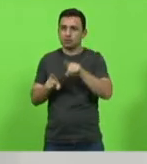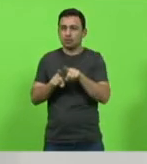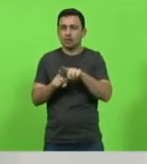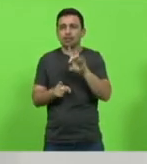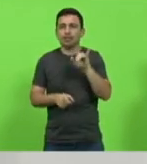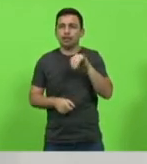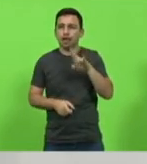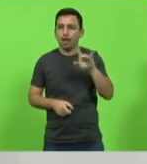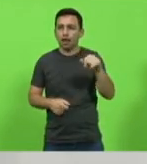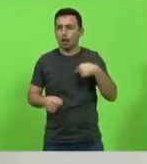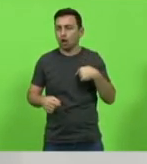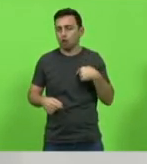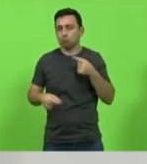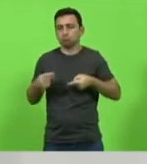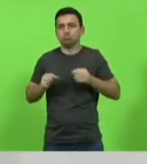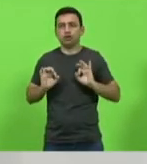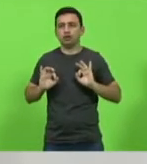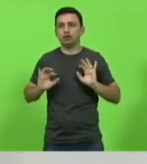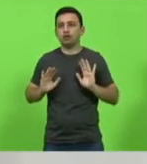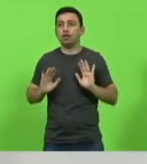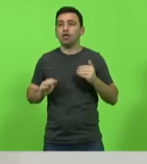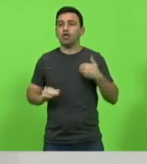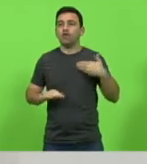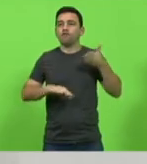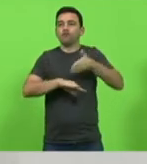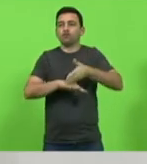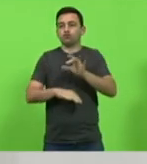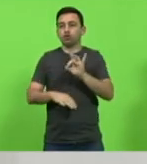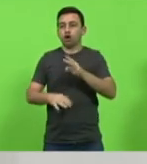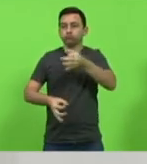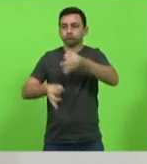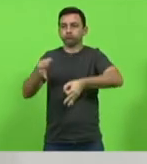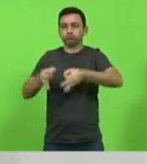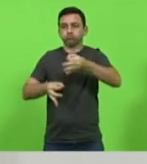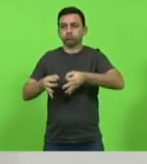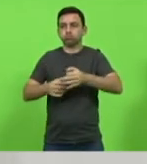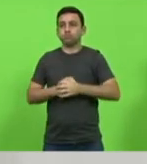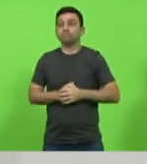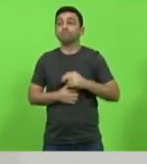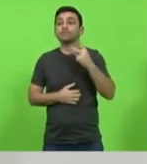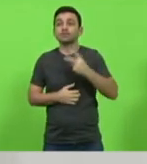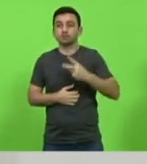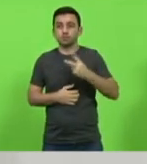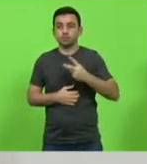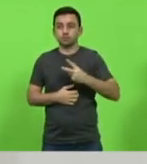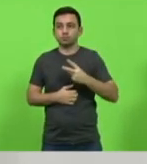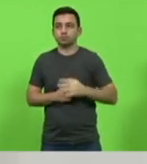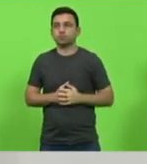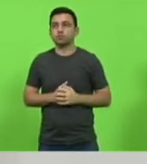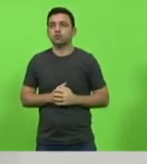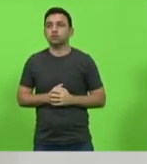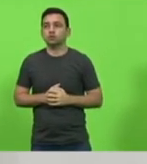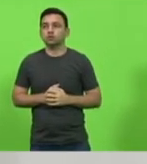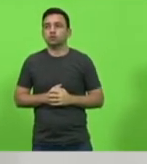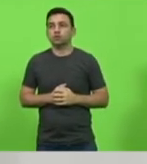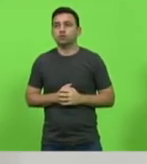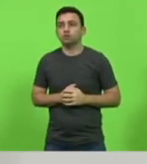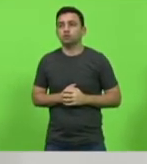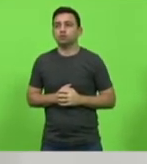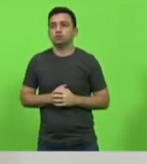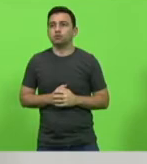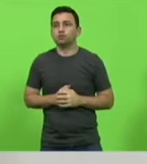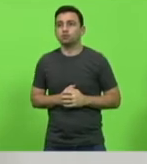apoio então eu estava ali como um jogador segundo sobre o meu